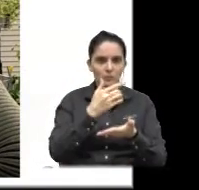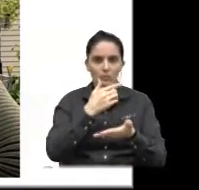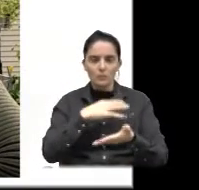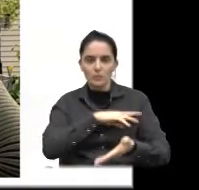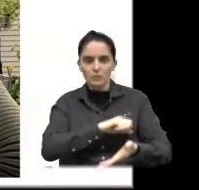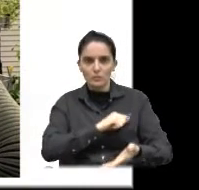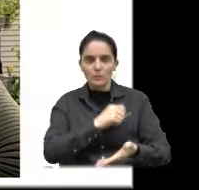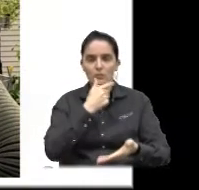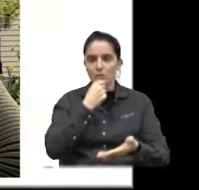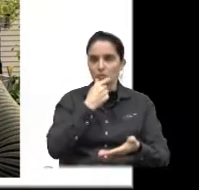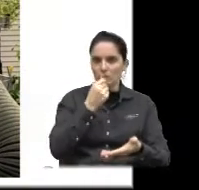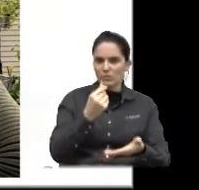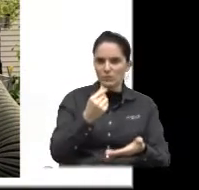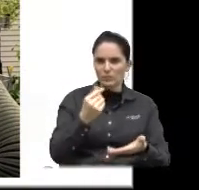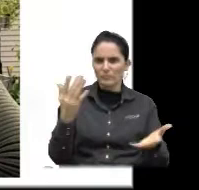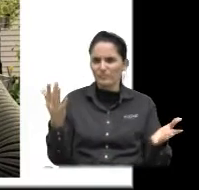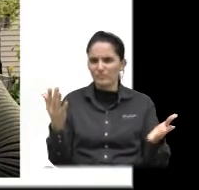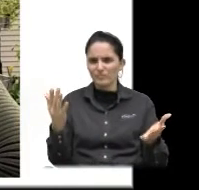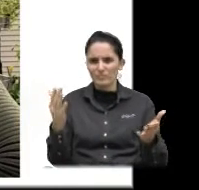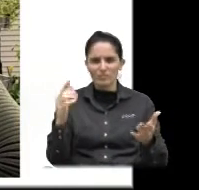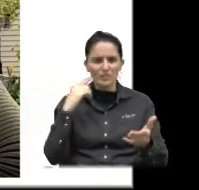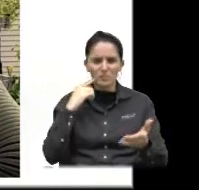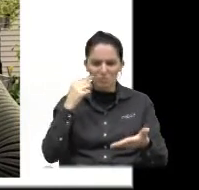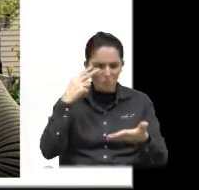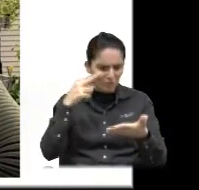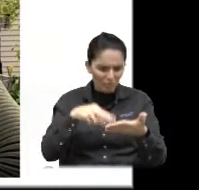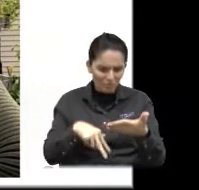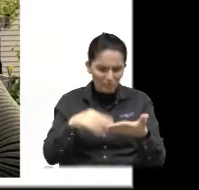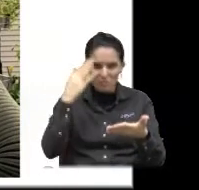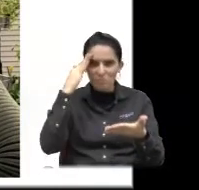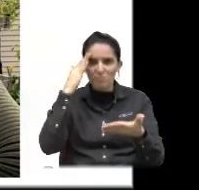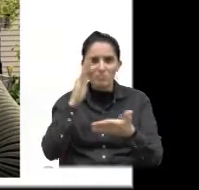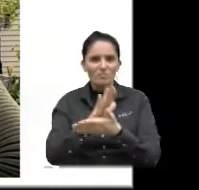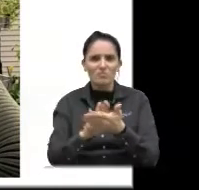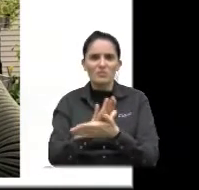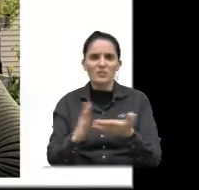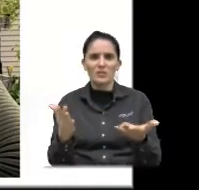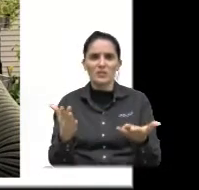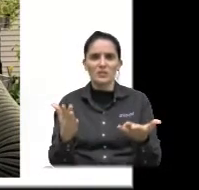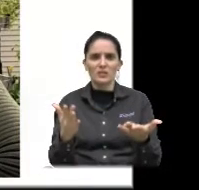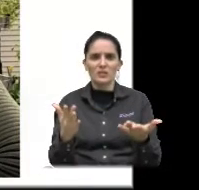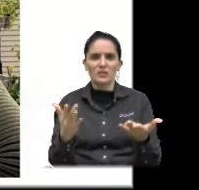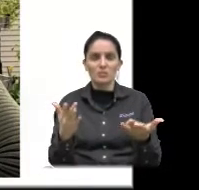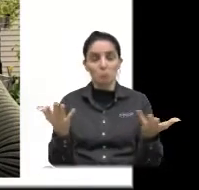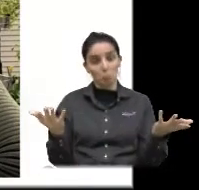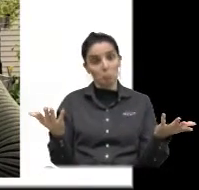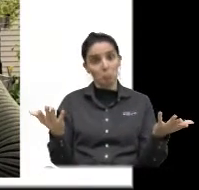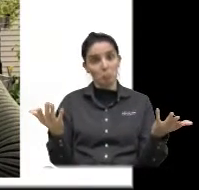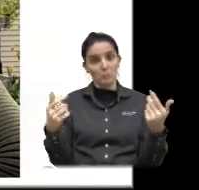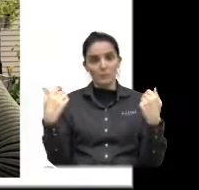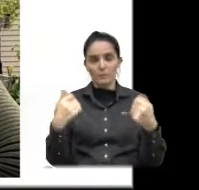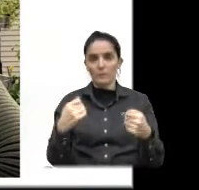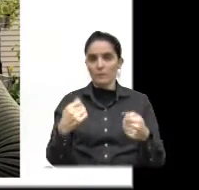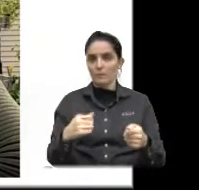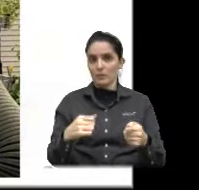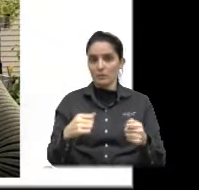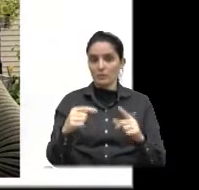gostava resume não entende nada para gerar filhos têm que ser um relacionamento heterossexual